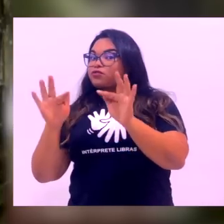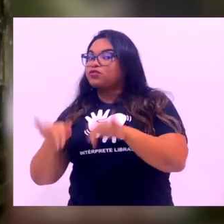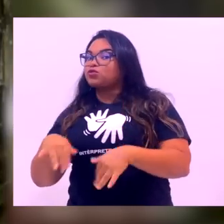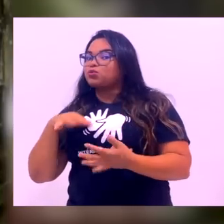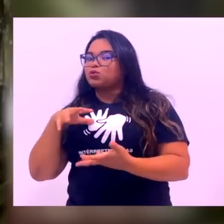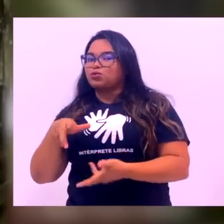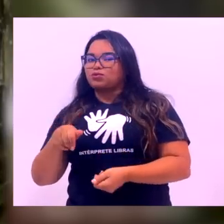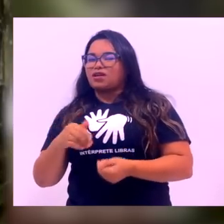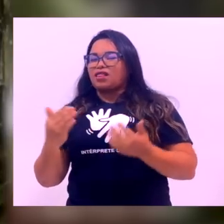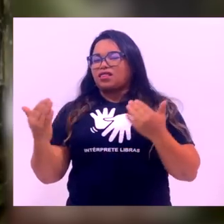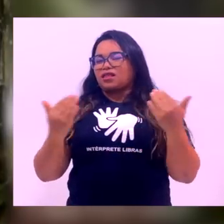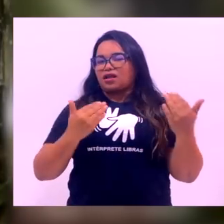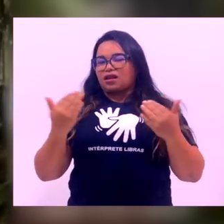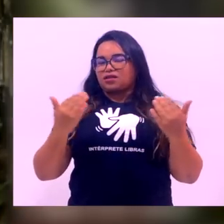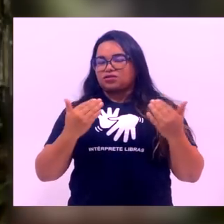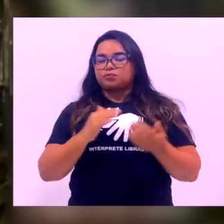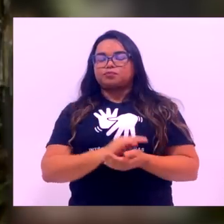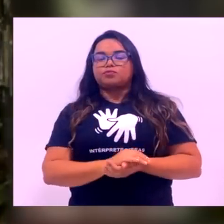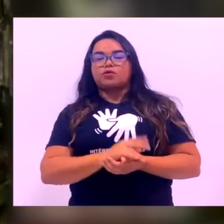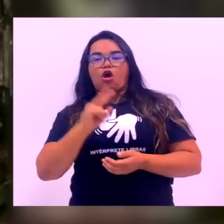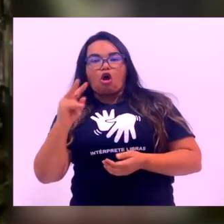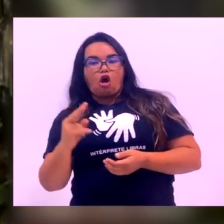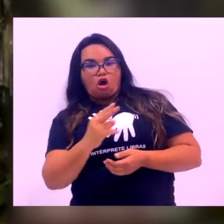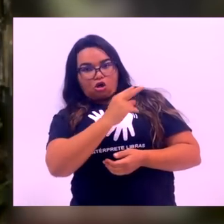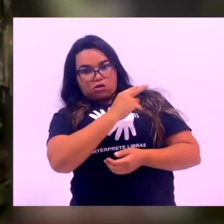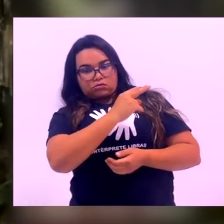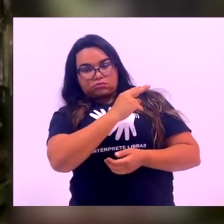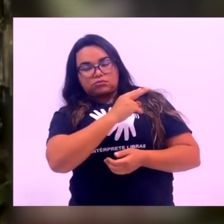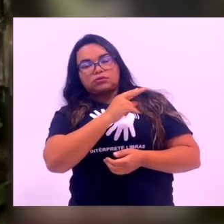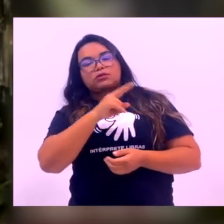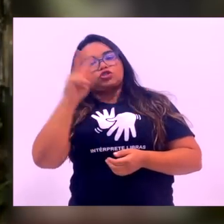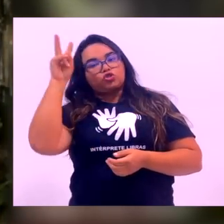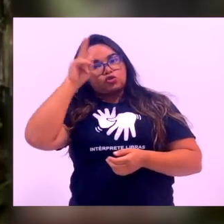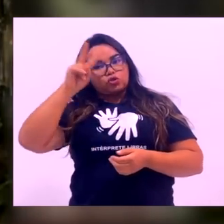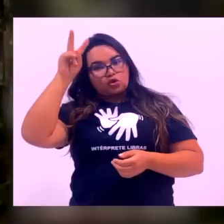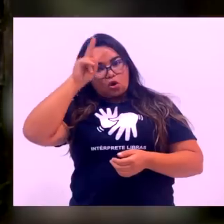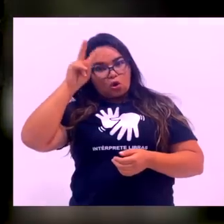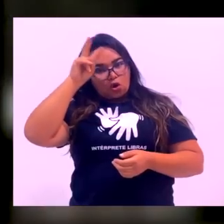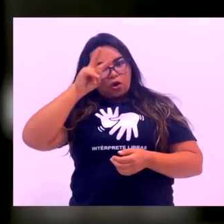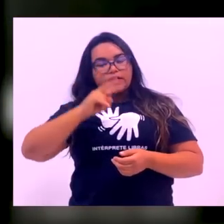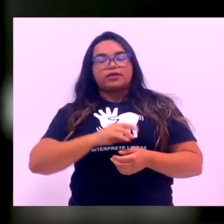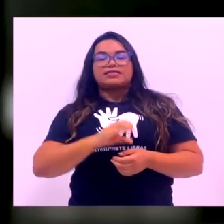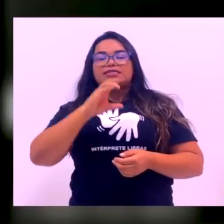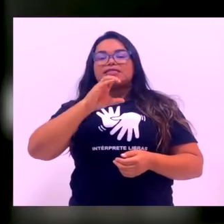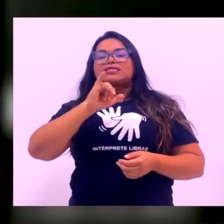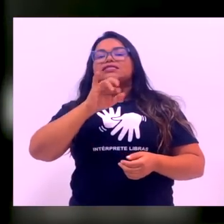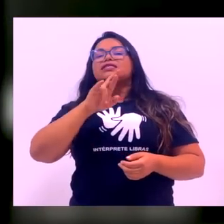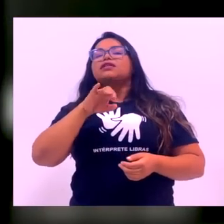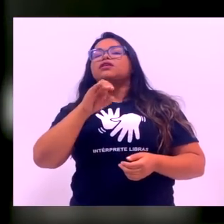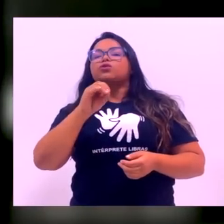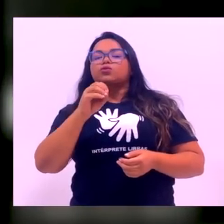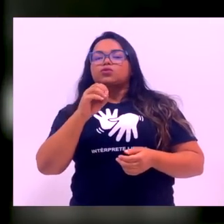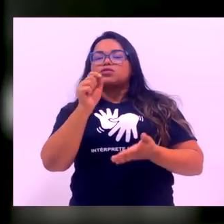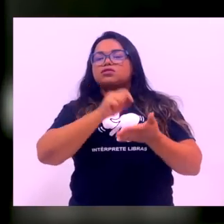uma analogia interessante, muito interessante. Aqui está o cilindro de Ciro, com toda a história, na